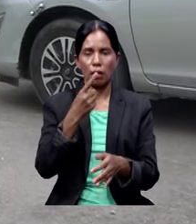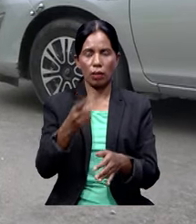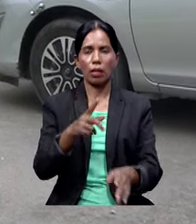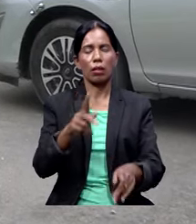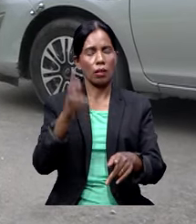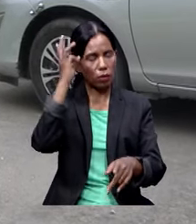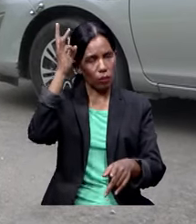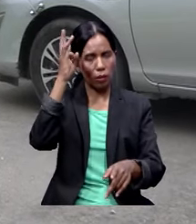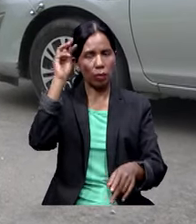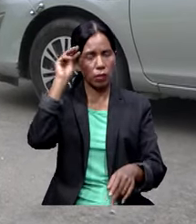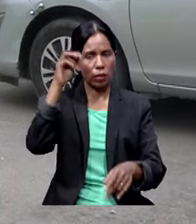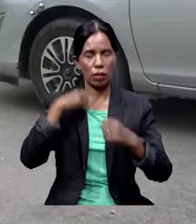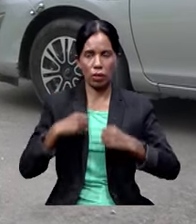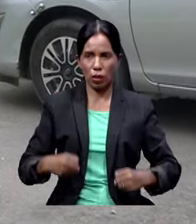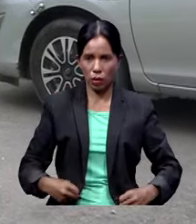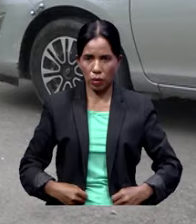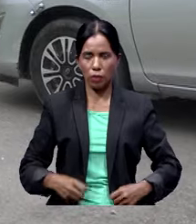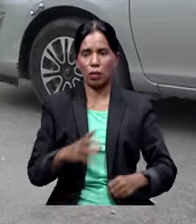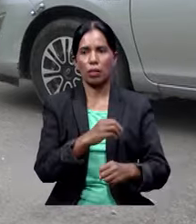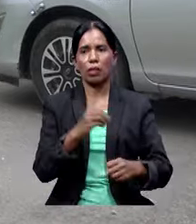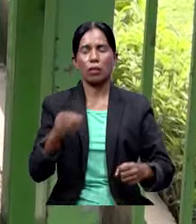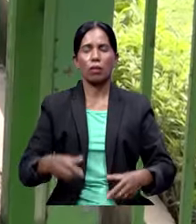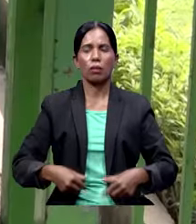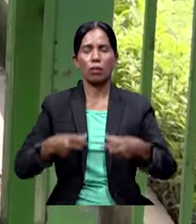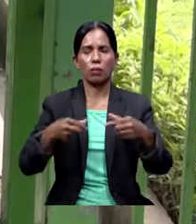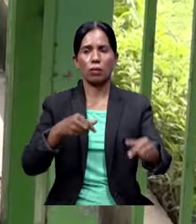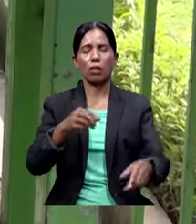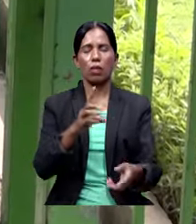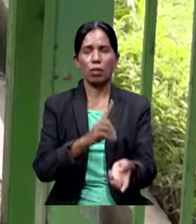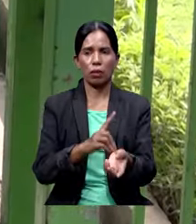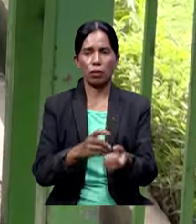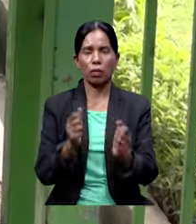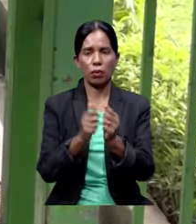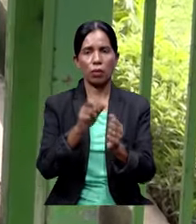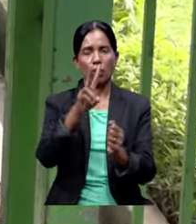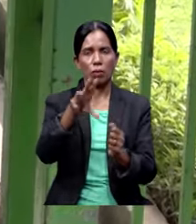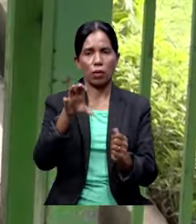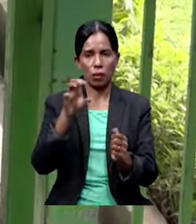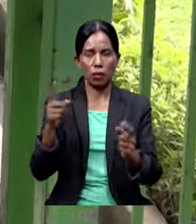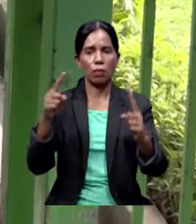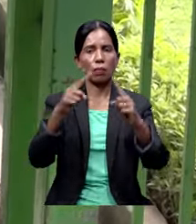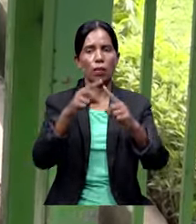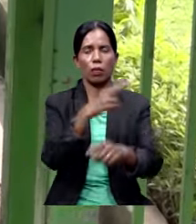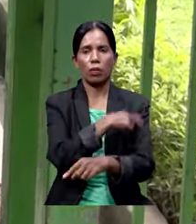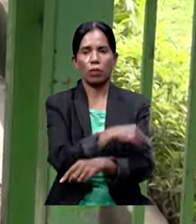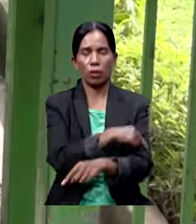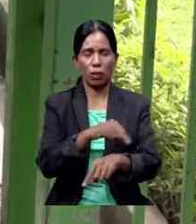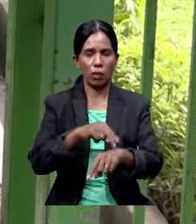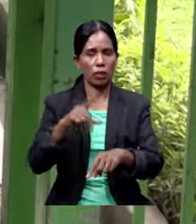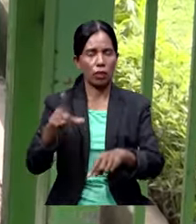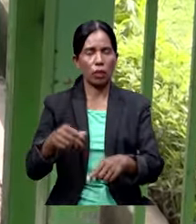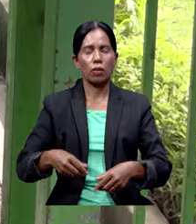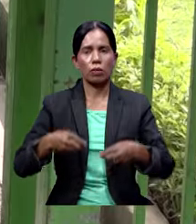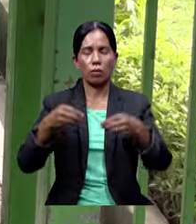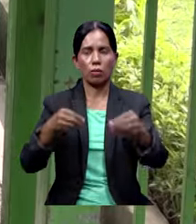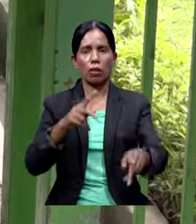ne Ministério Saúde foi na lais ne entrega ona pessoa Saúdi atus rua resin ba Hospital Nacional no se entrega